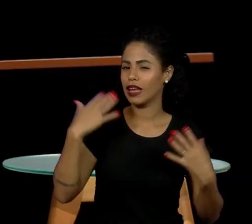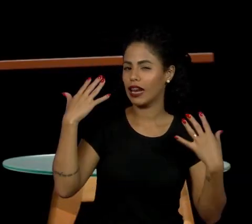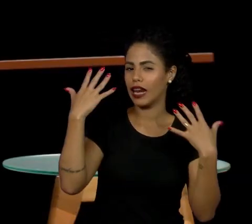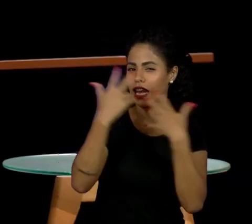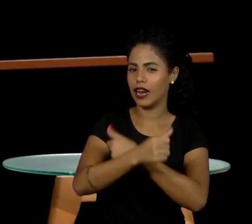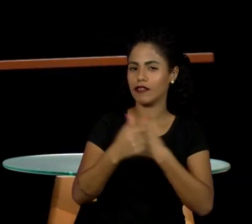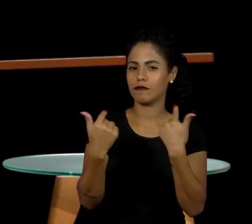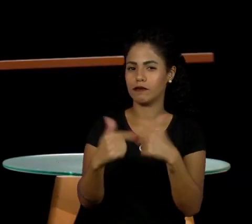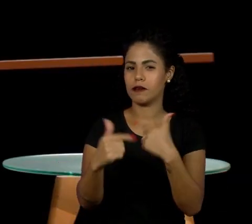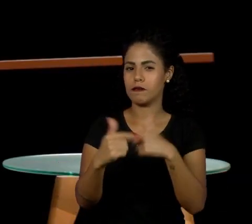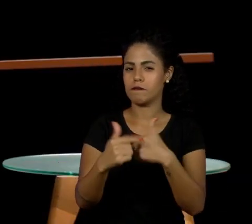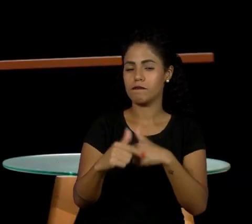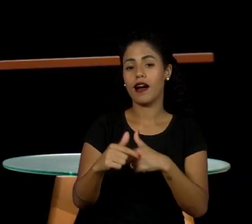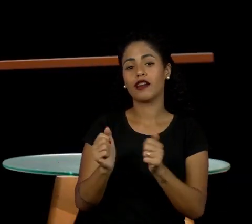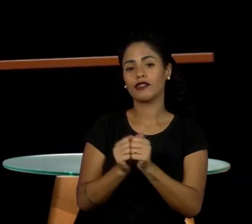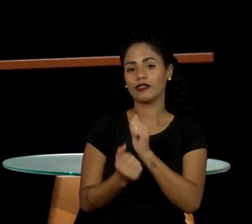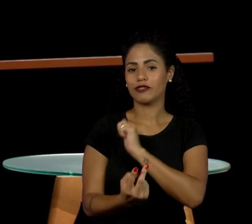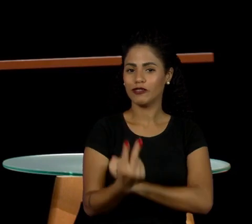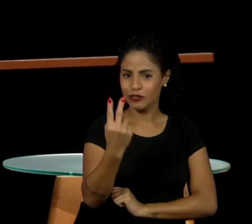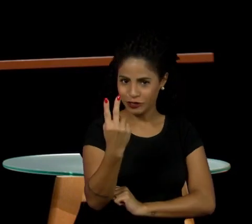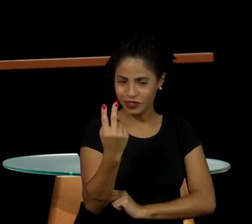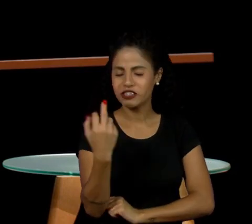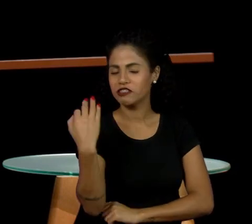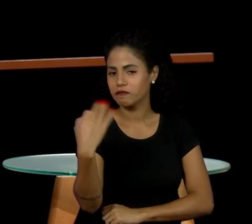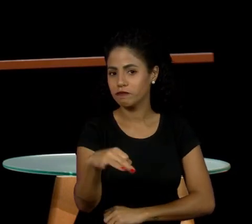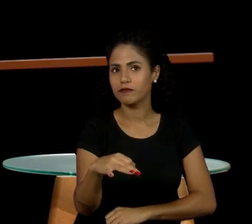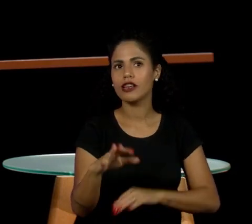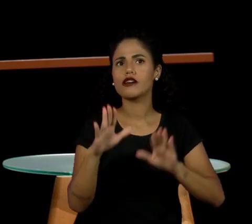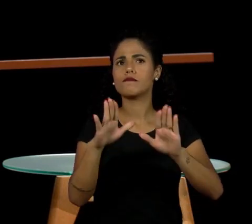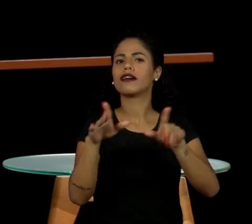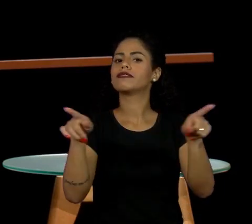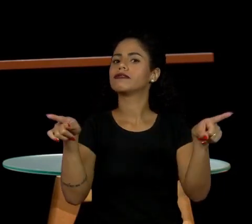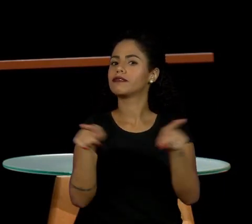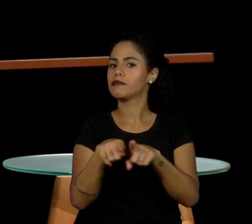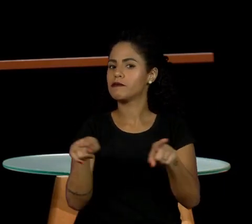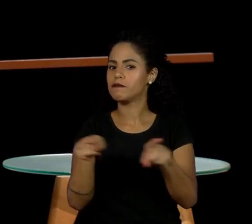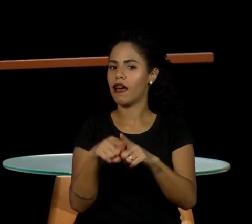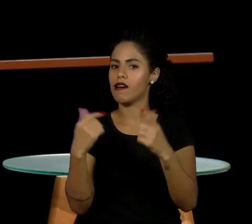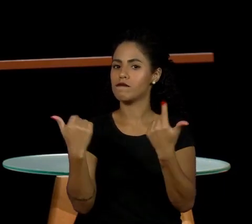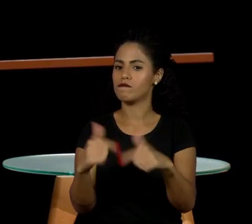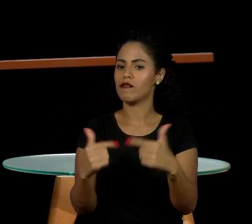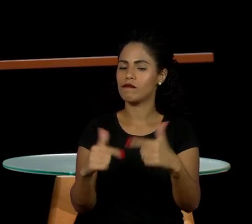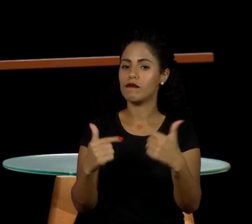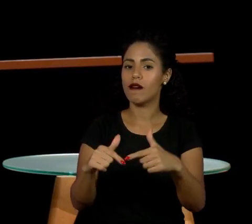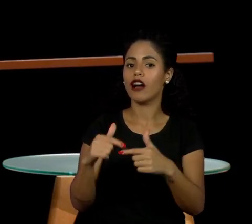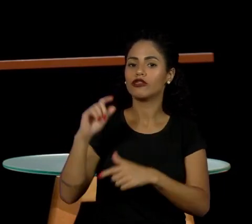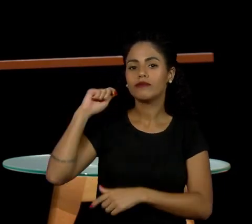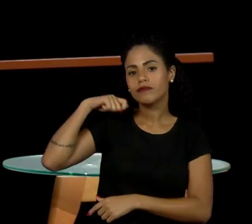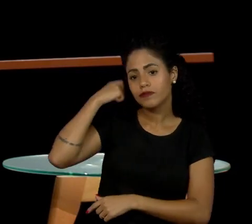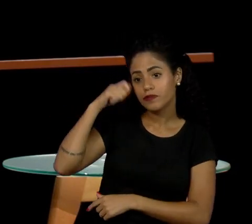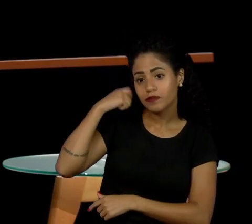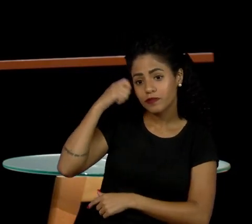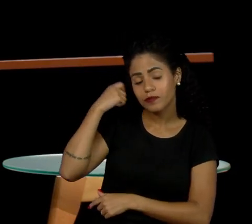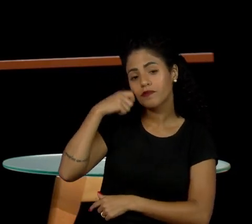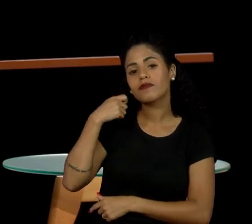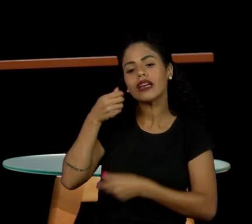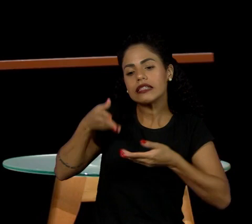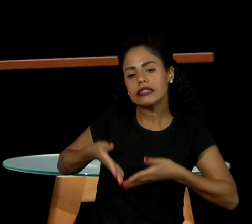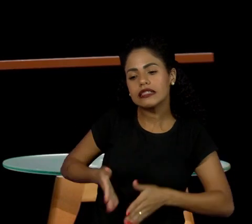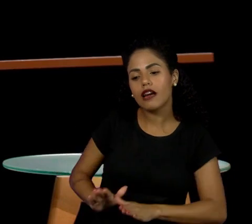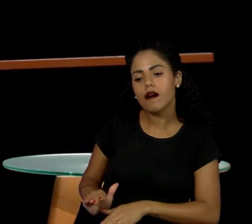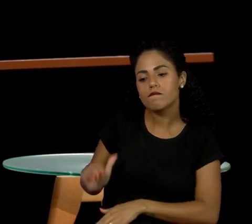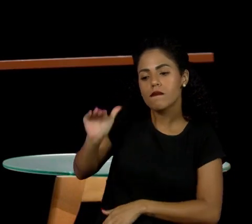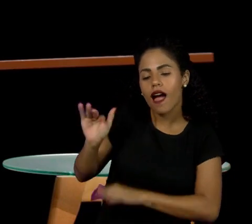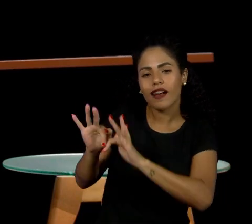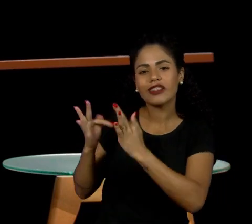da Maitê e do Bob Wolfenson. Mas belíssima também é a carreira de uma atriz que nasceu numa família que é quase